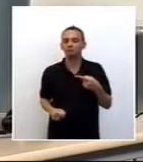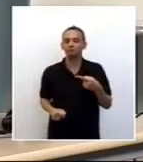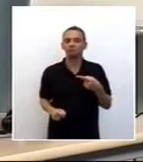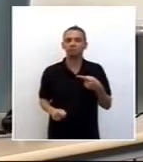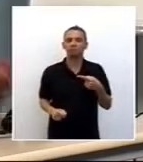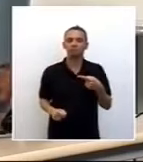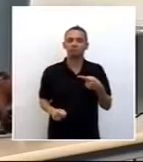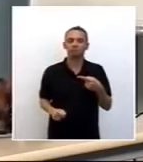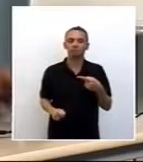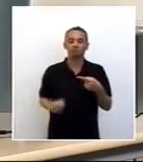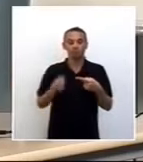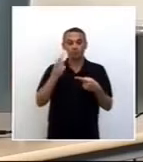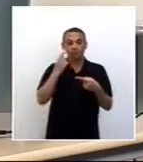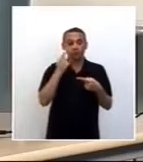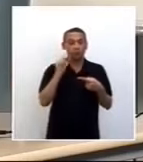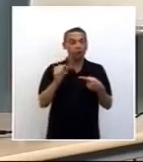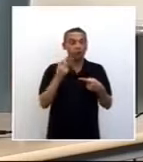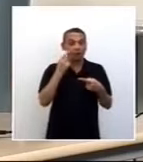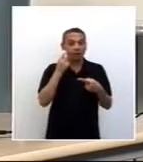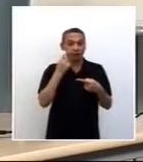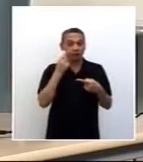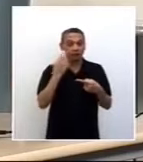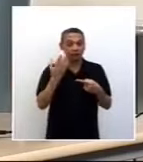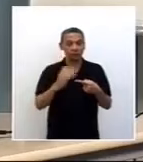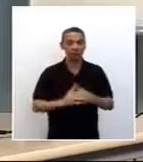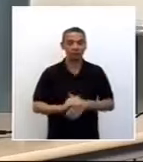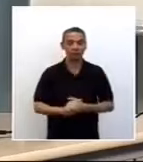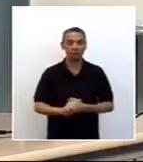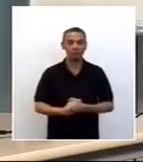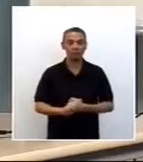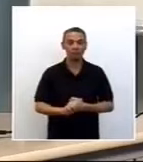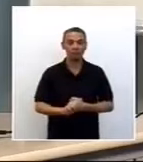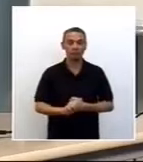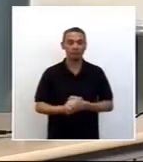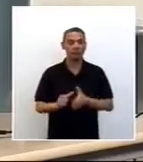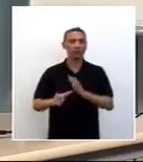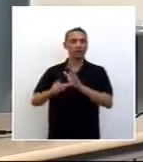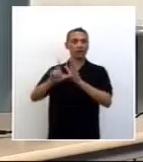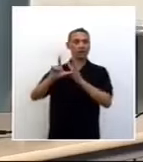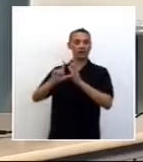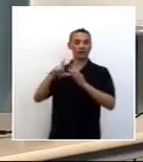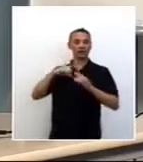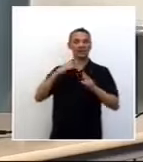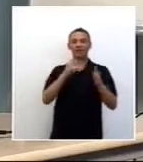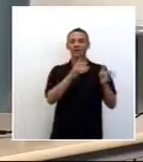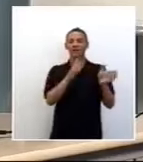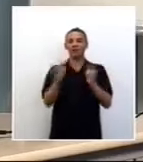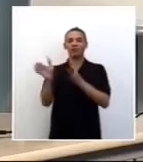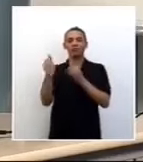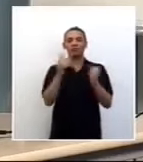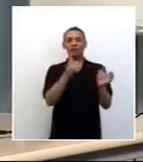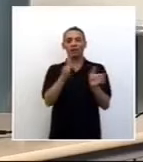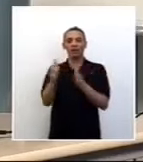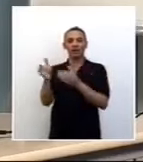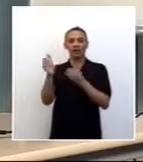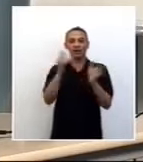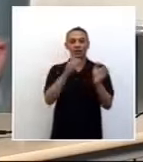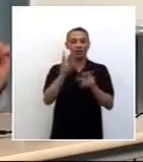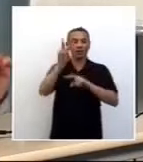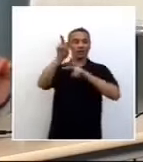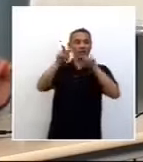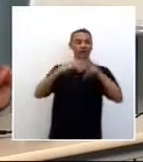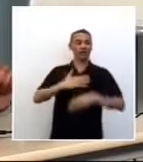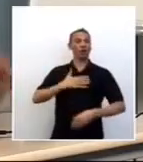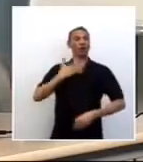mim o passar aqui antes Ore primeiro antes dos que emitem um videozinho trouxe hoje uma